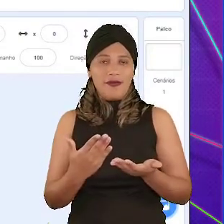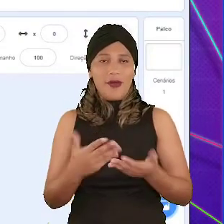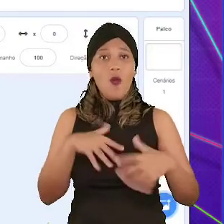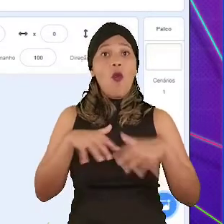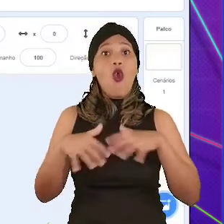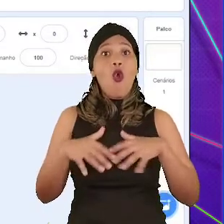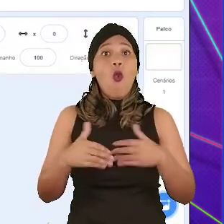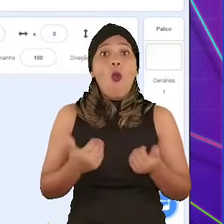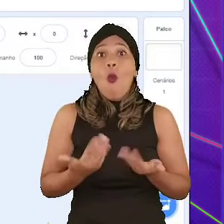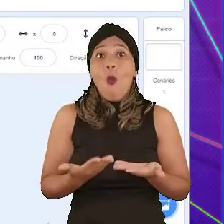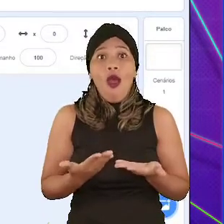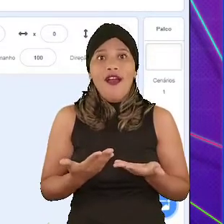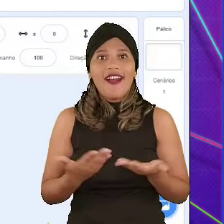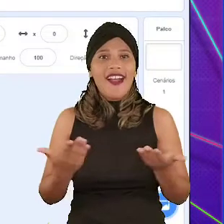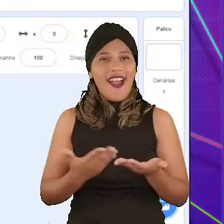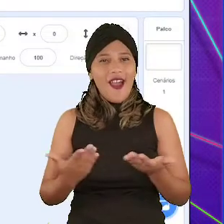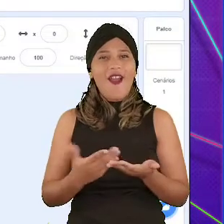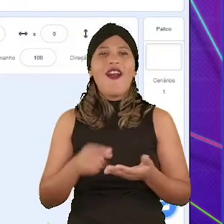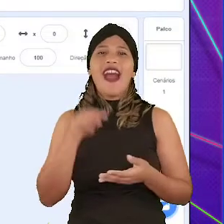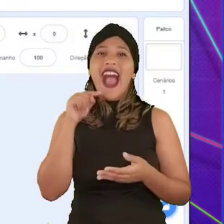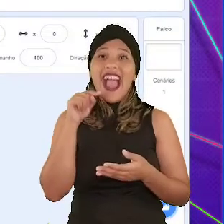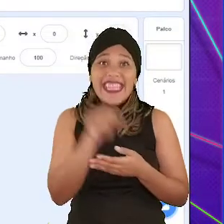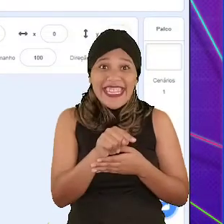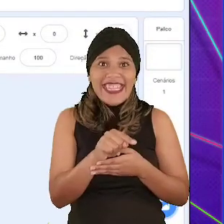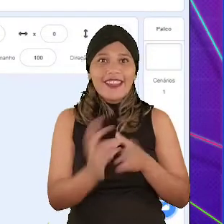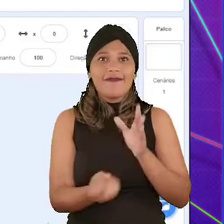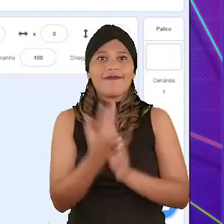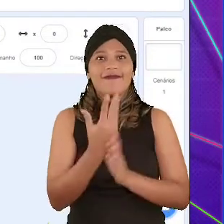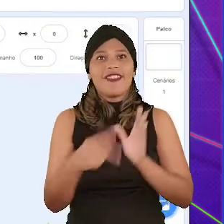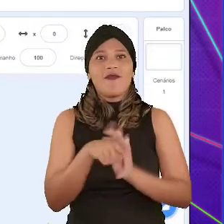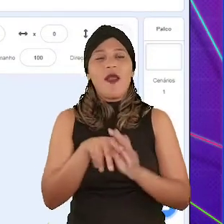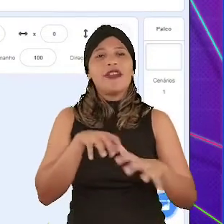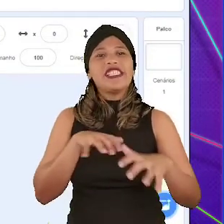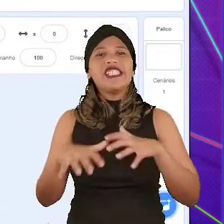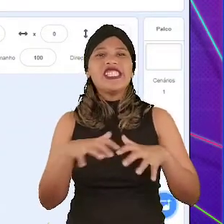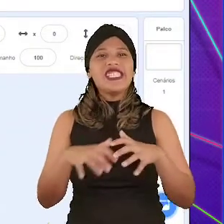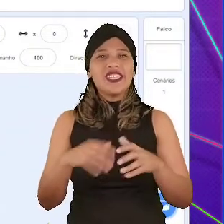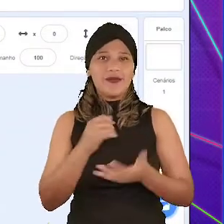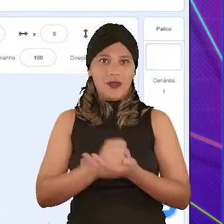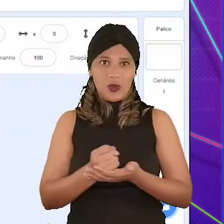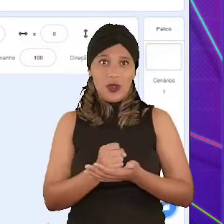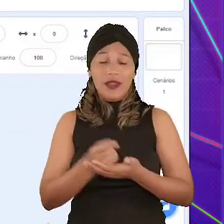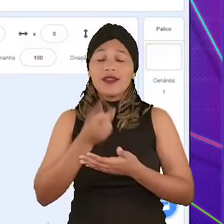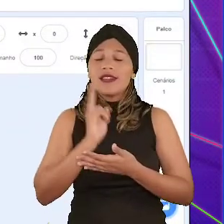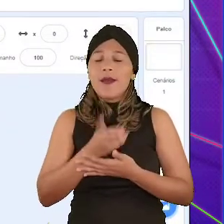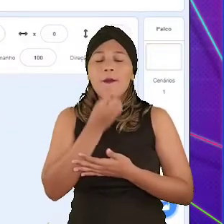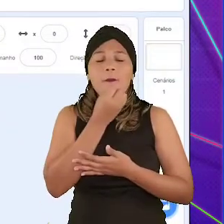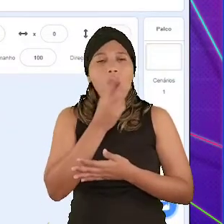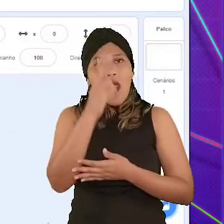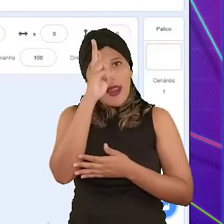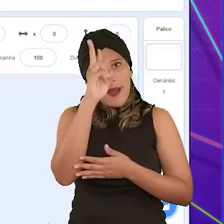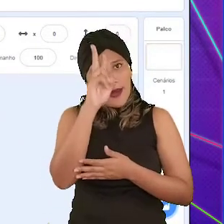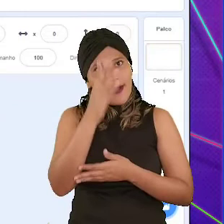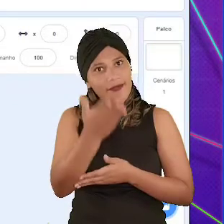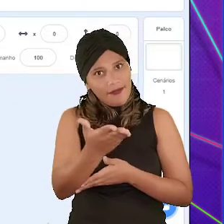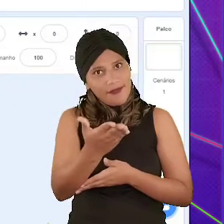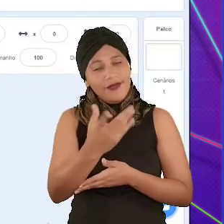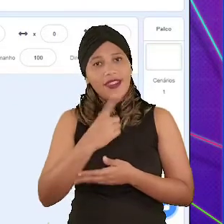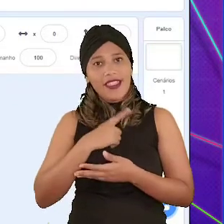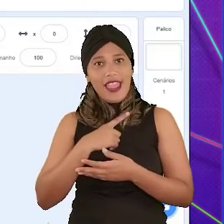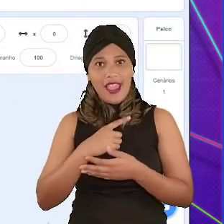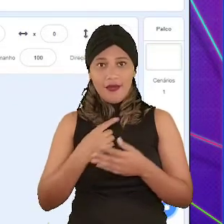estamos utilizando e é aqui que teremos a criação de vários efeitos a dinamizar e jogo e é sempre bom lembrar